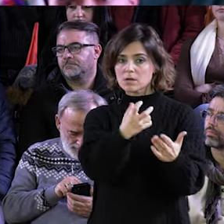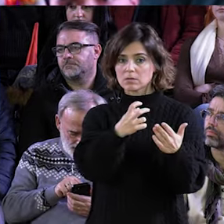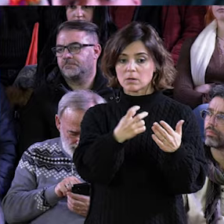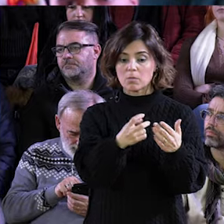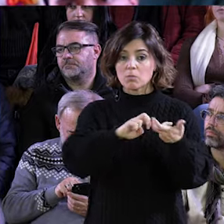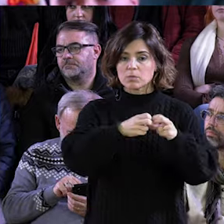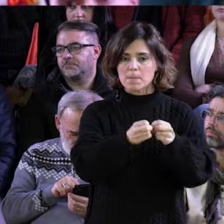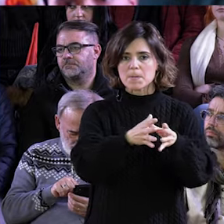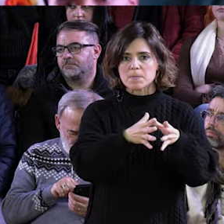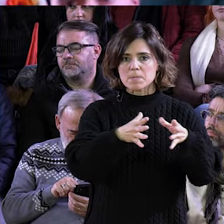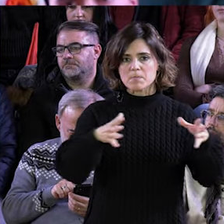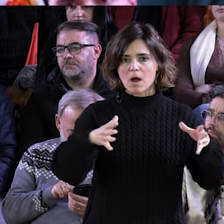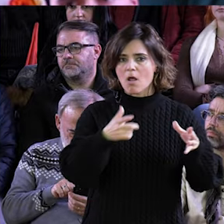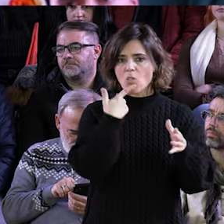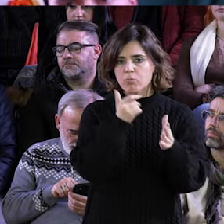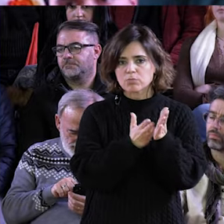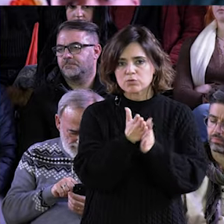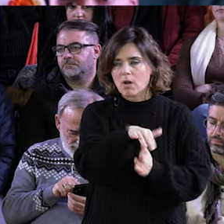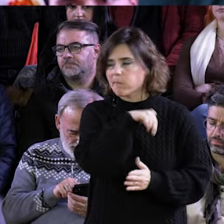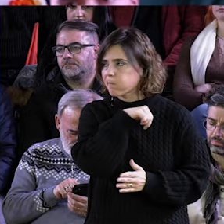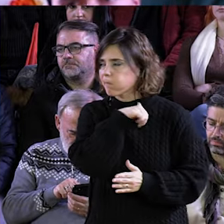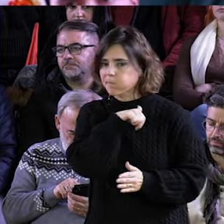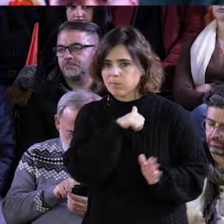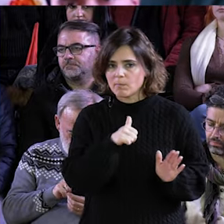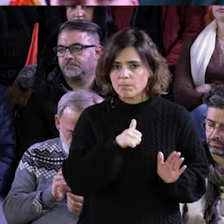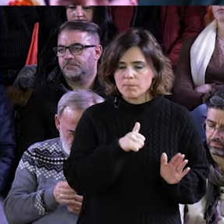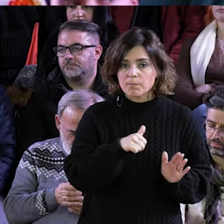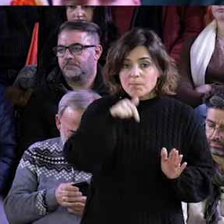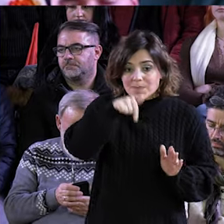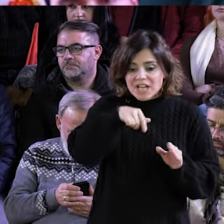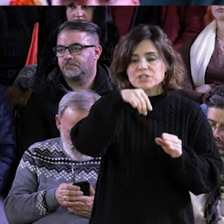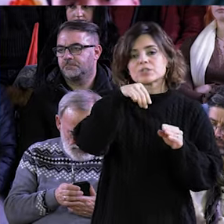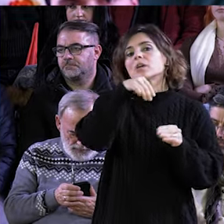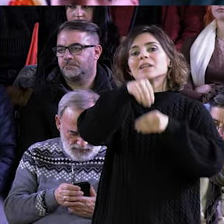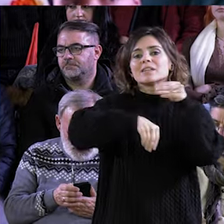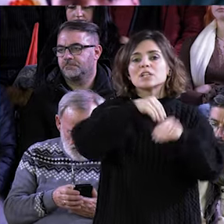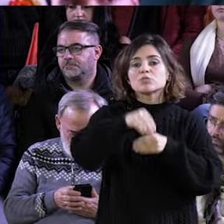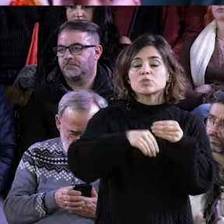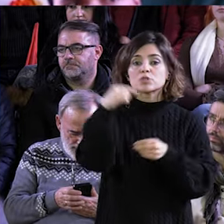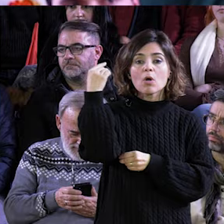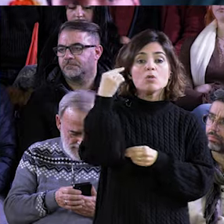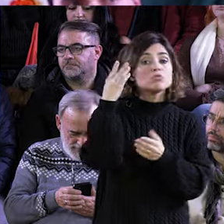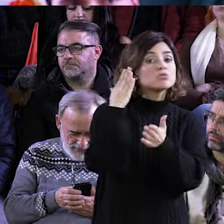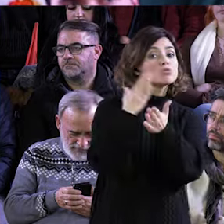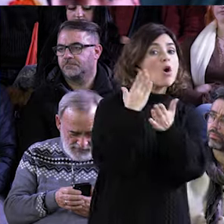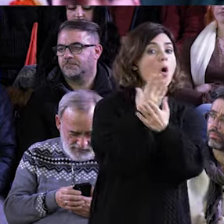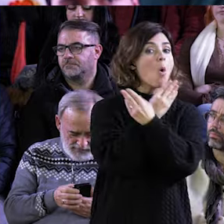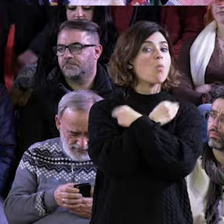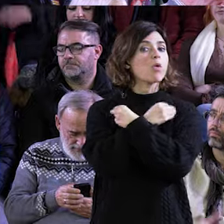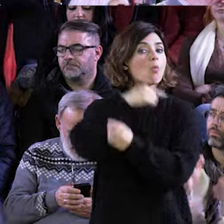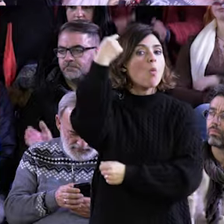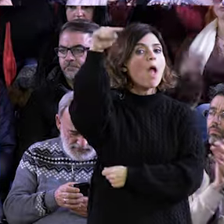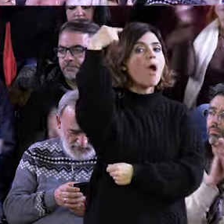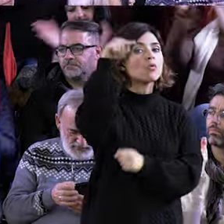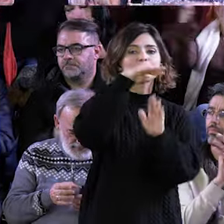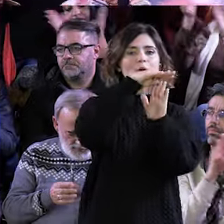como ignorar. Nestas eleições, só o Bloco de Esquerda tem um programa completo para responder ao problema